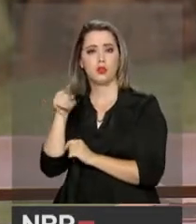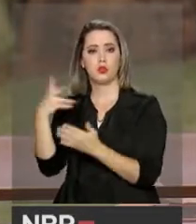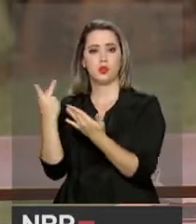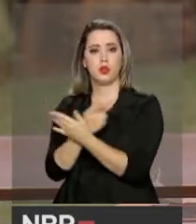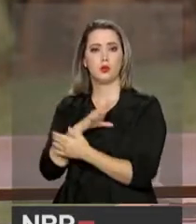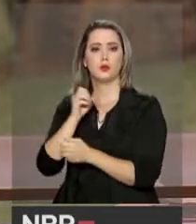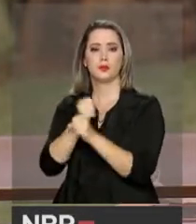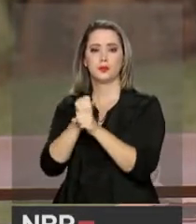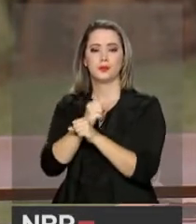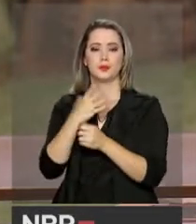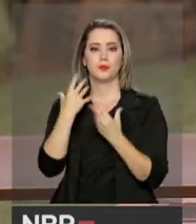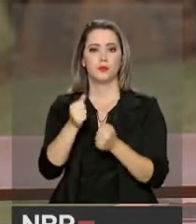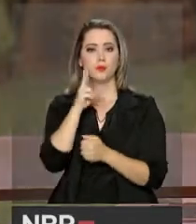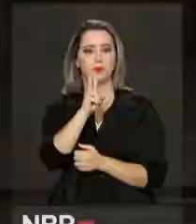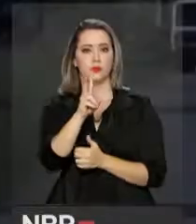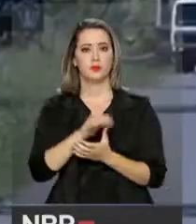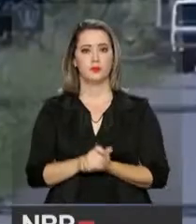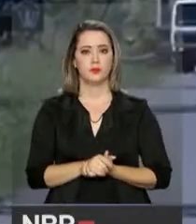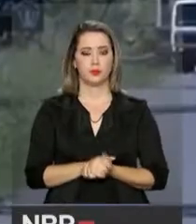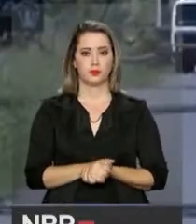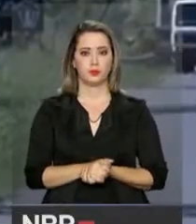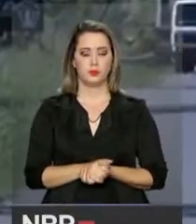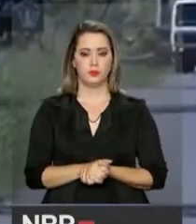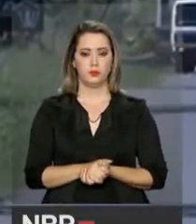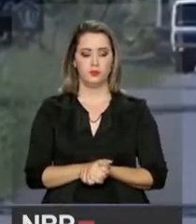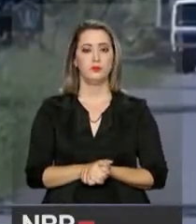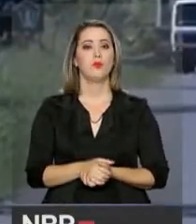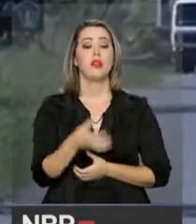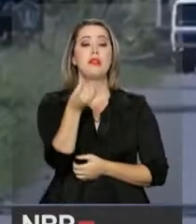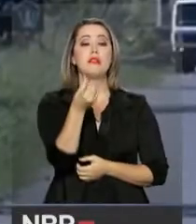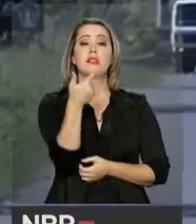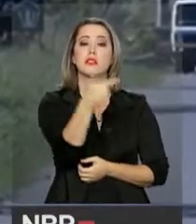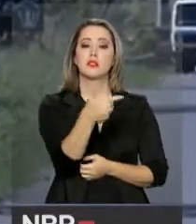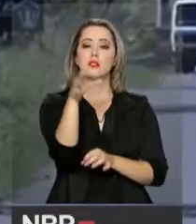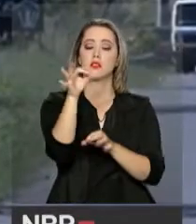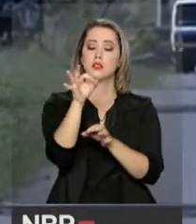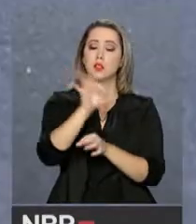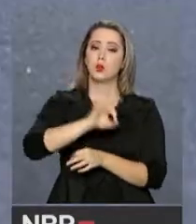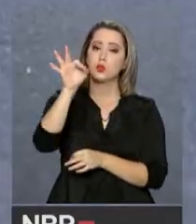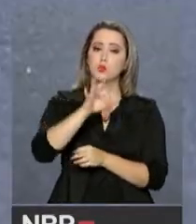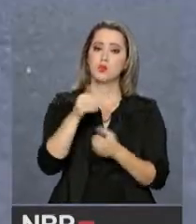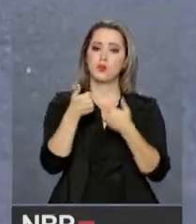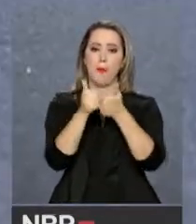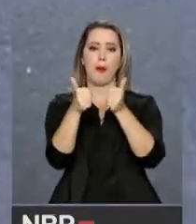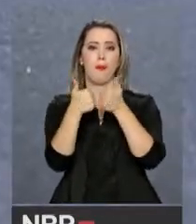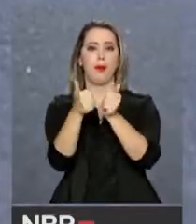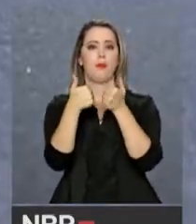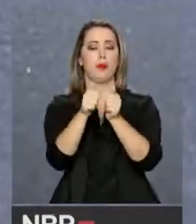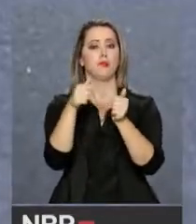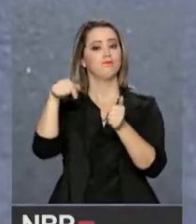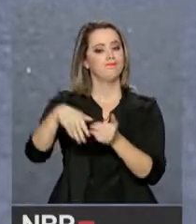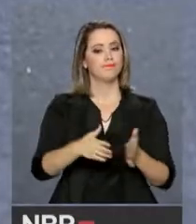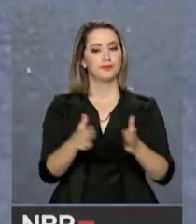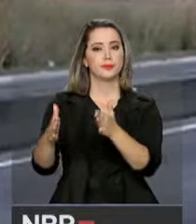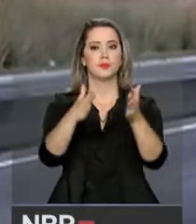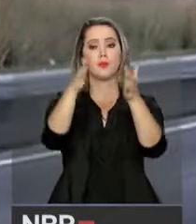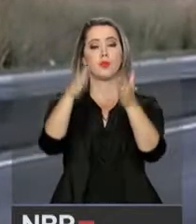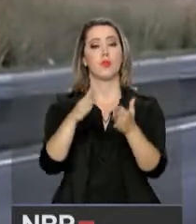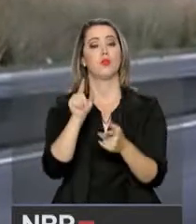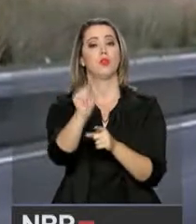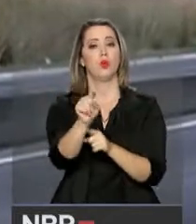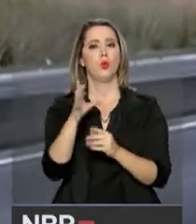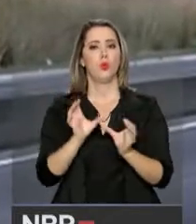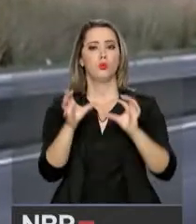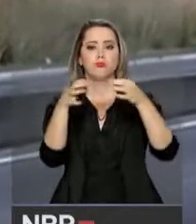acontece anualmente. Vamos ver. Com 62% do transporte de carga concentrado nas rodovias, segundo o IBGE,